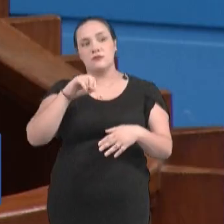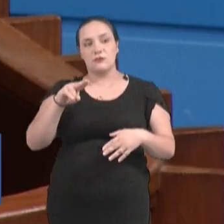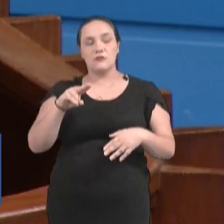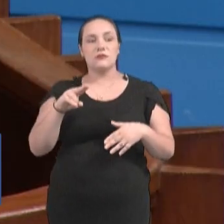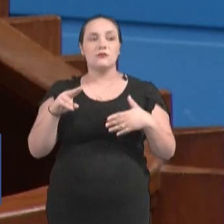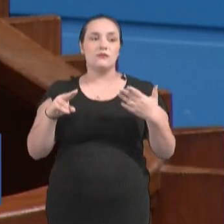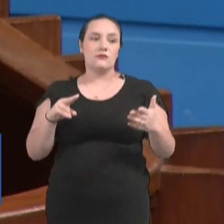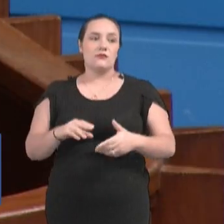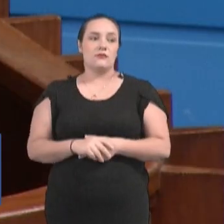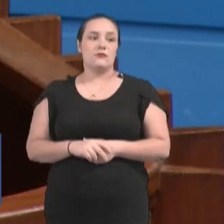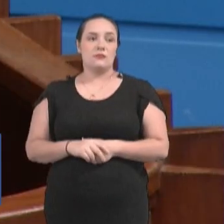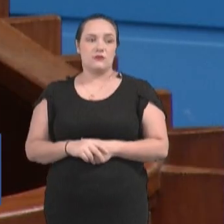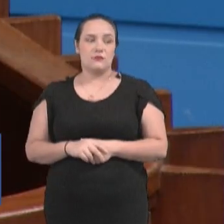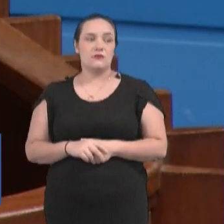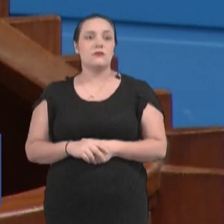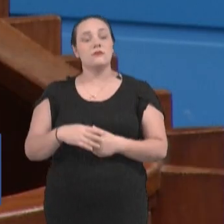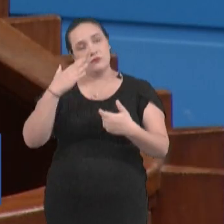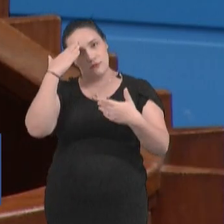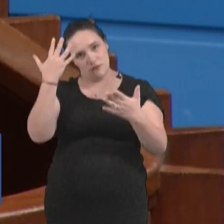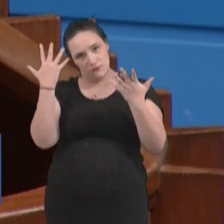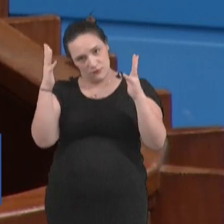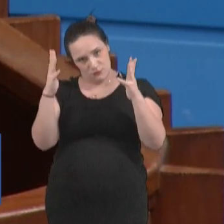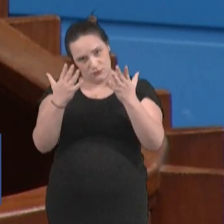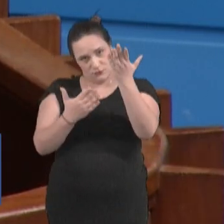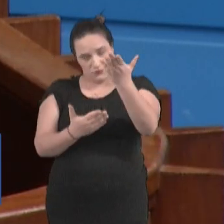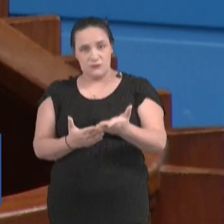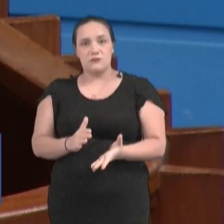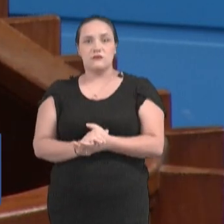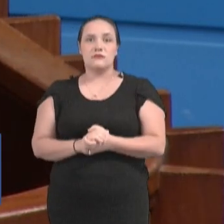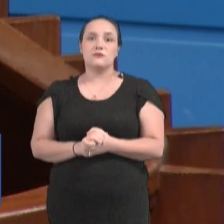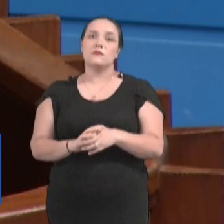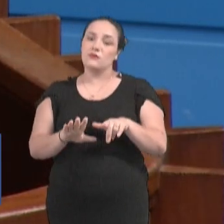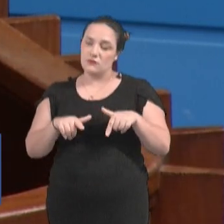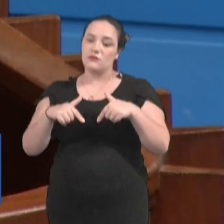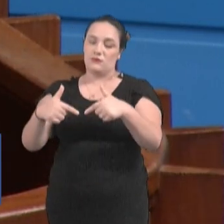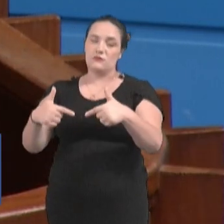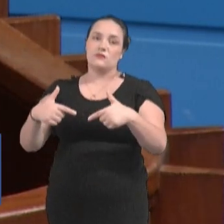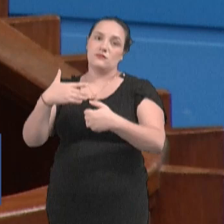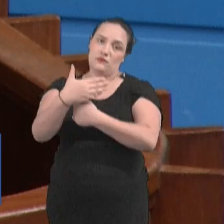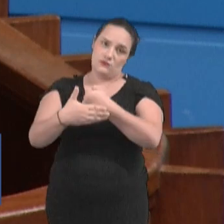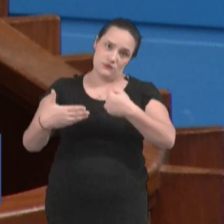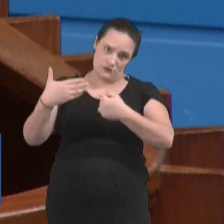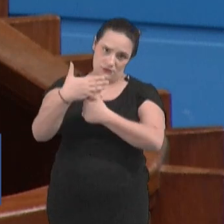queria... Obrigado. Queria defender o